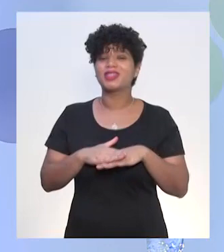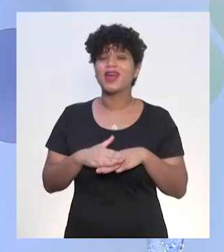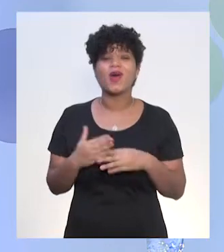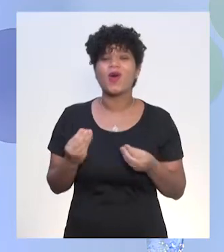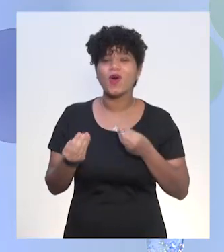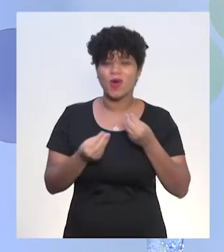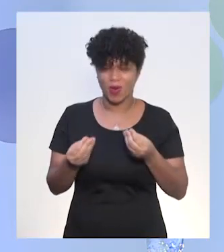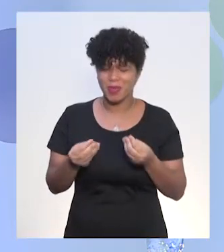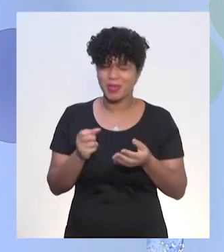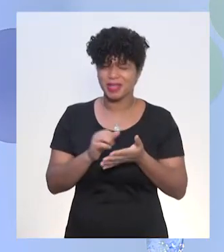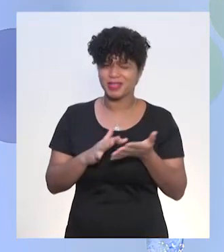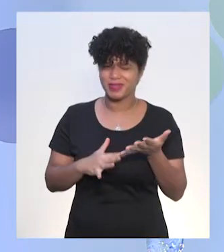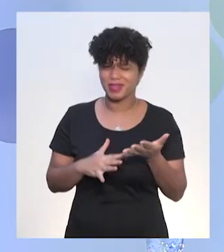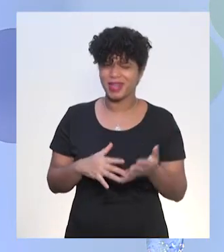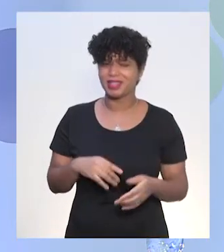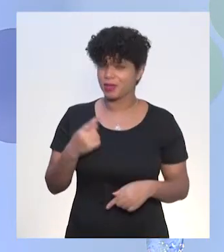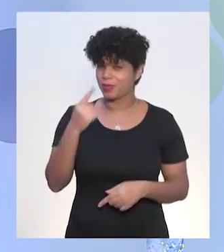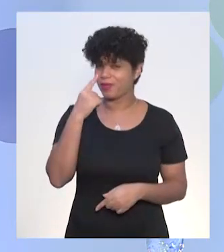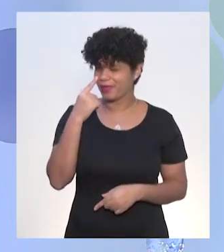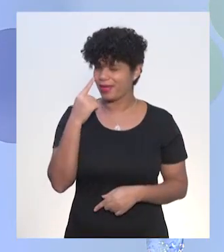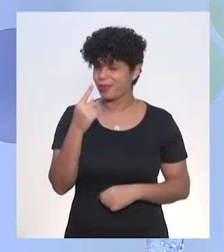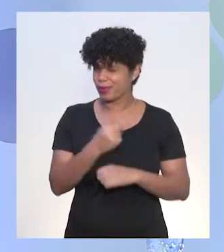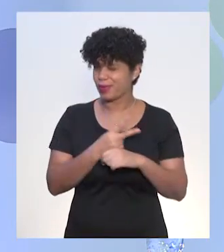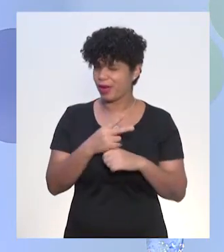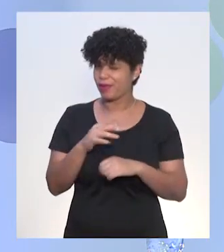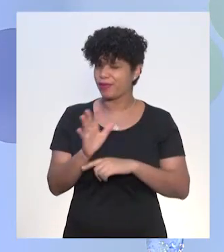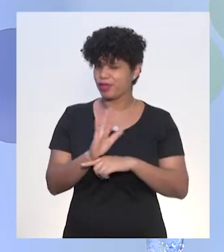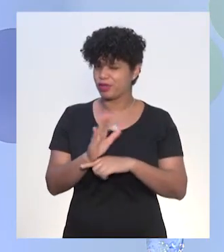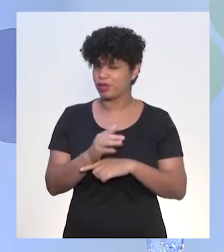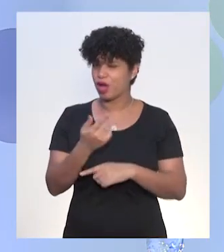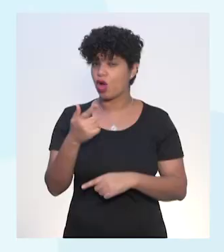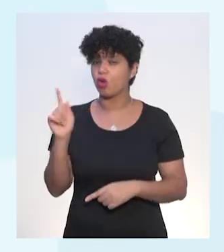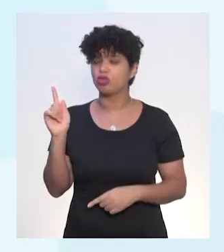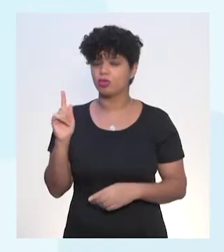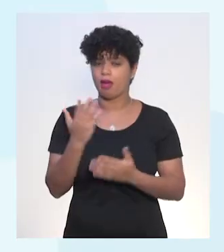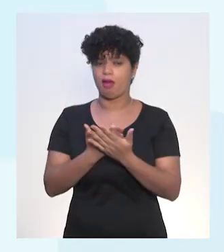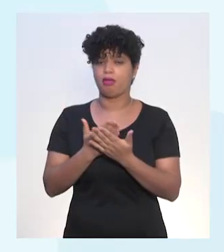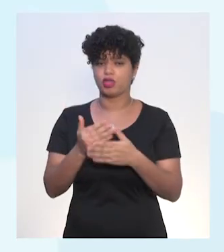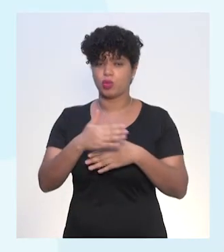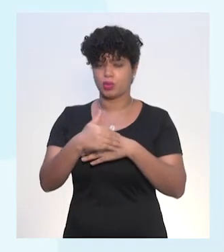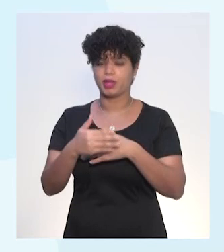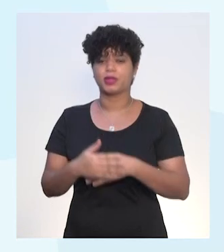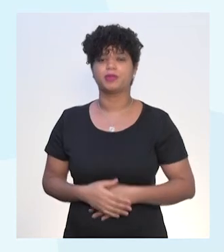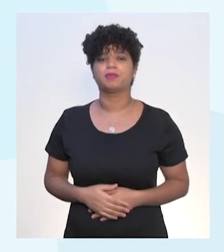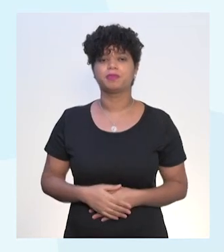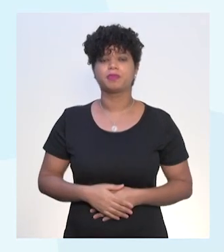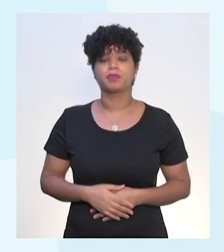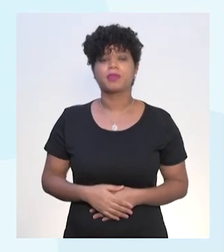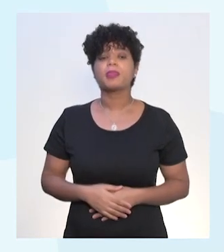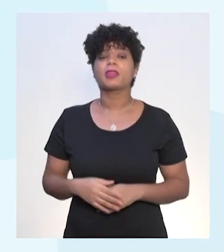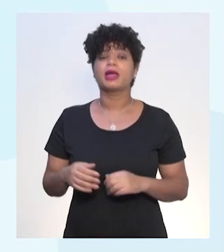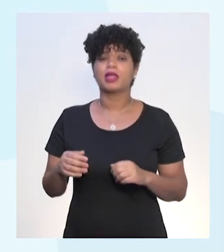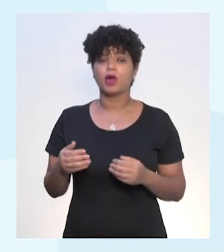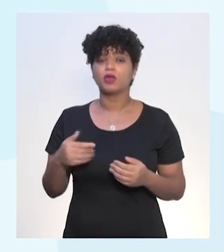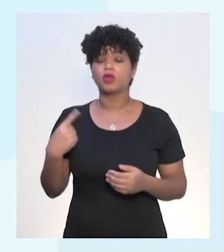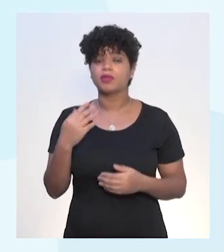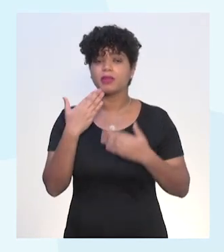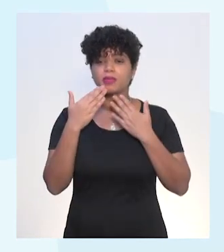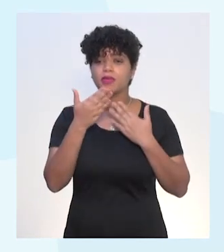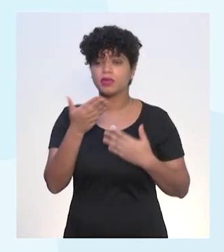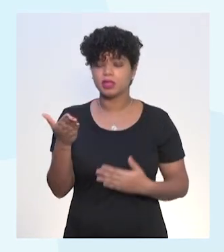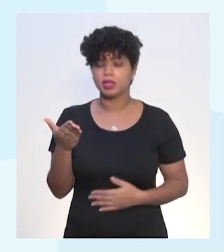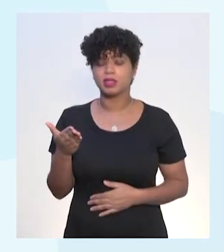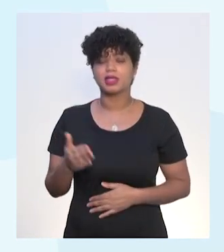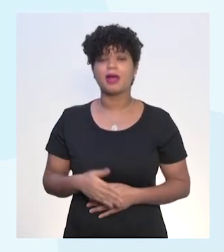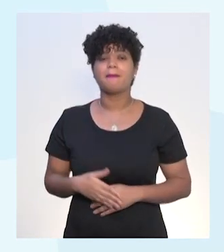essa dinâmica então prosseguindo aqui a gente pede para vocês né participarem Principalmente os professores